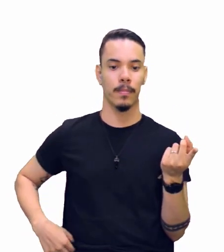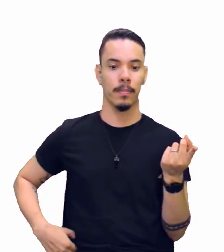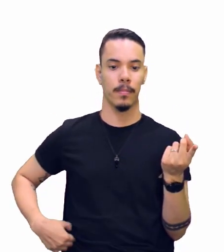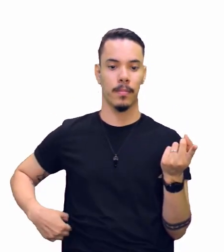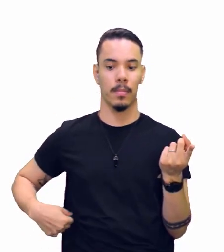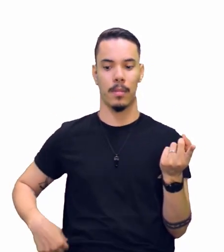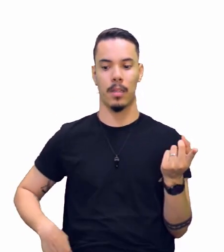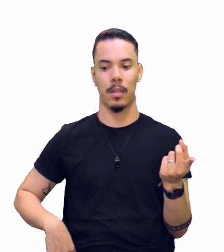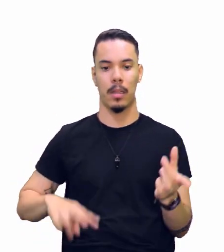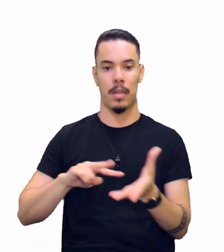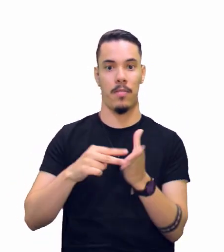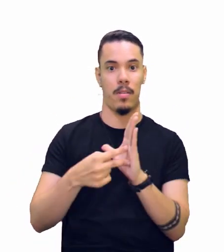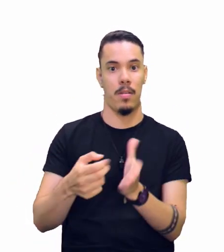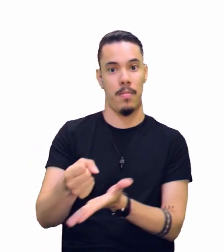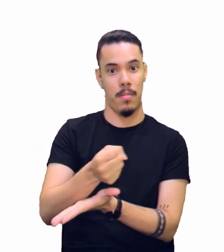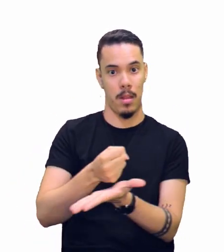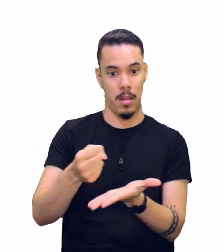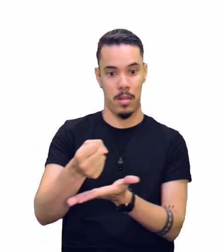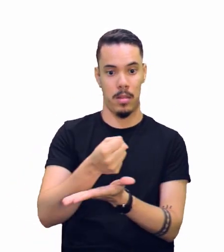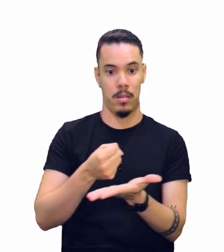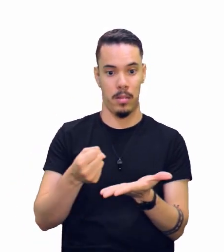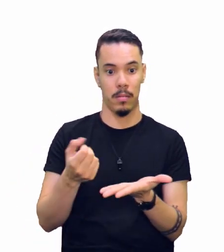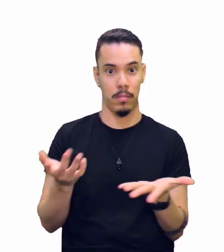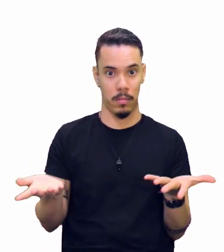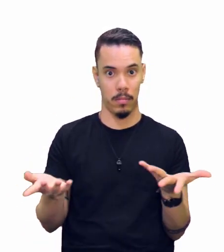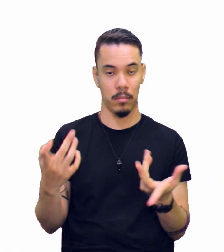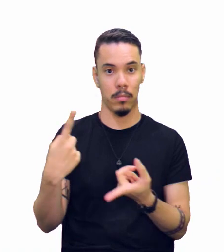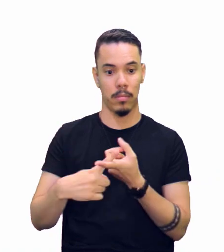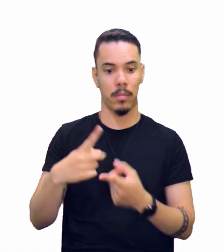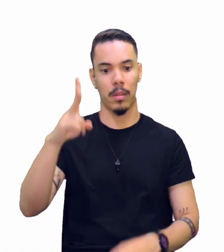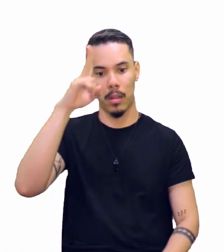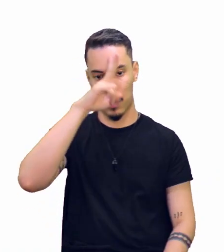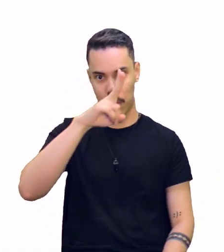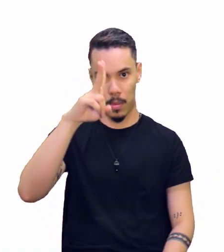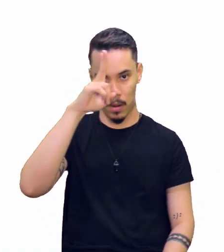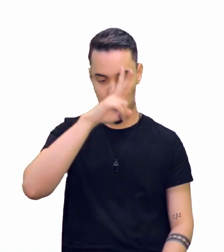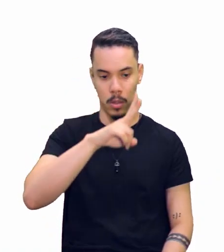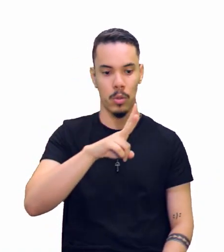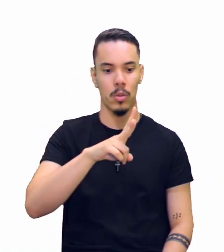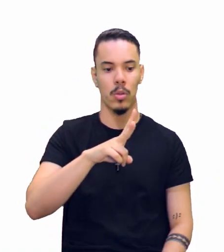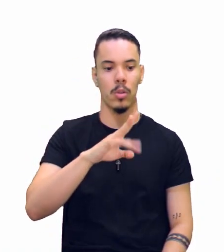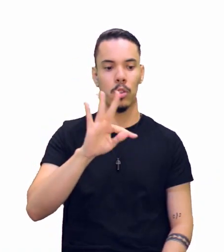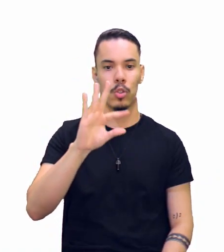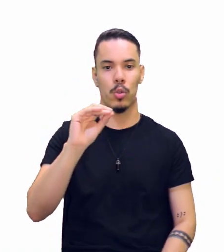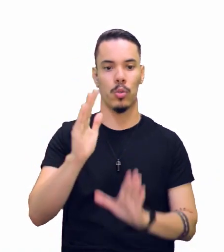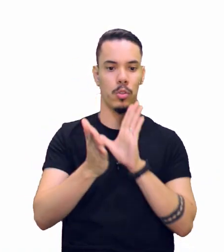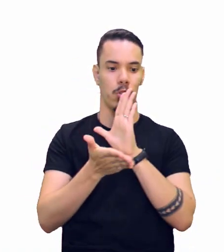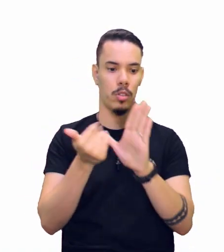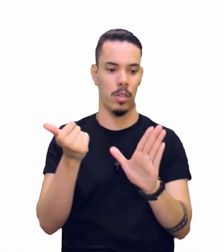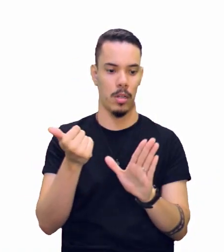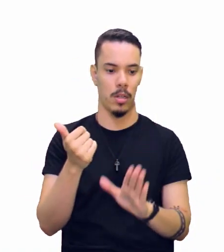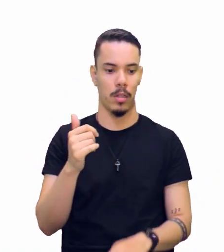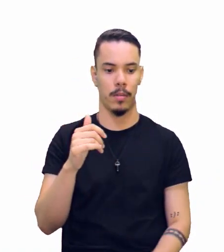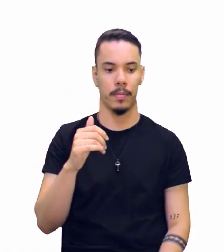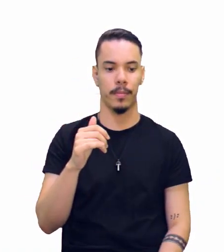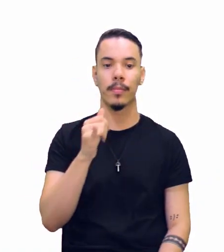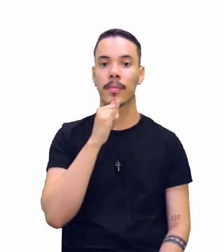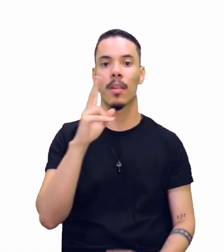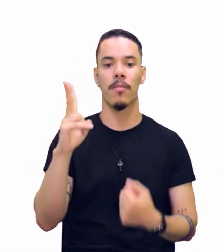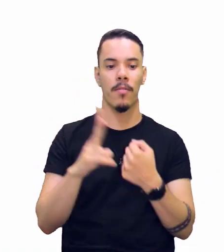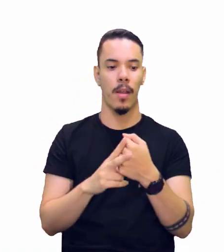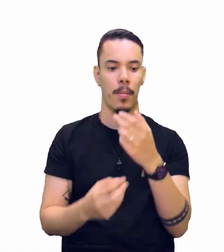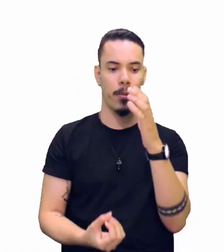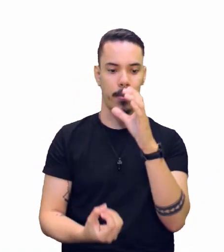forma base, sem o to. Lembrando que a forma base sem o to é quando o verbo ele tá assim, ó. O verbo ele